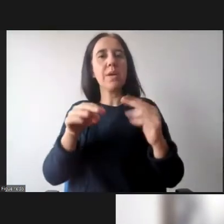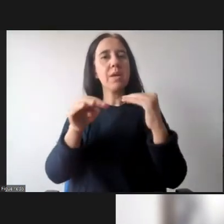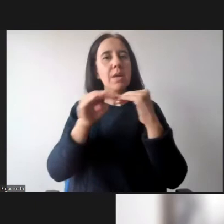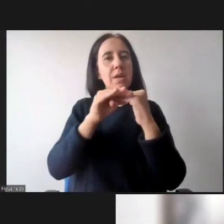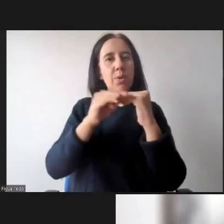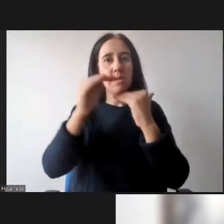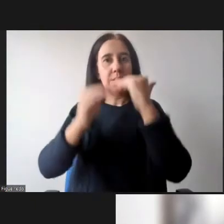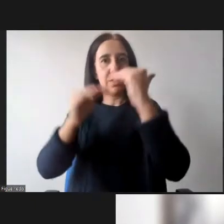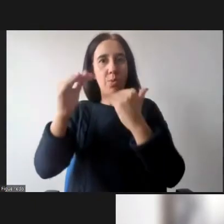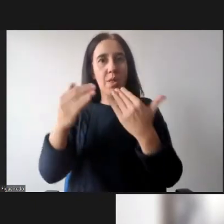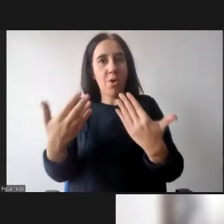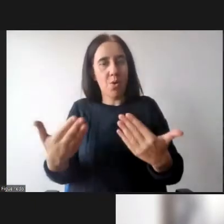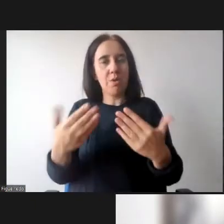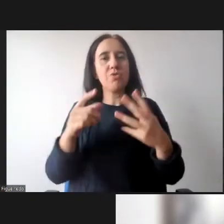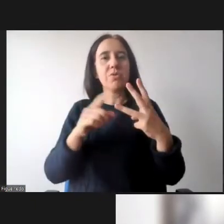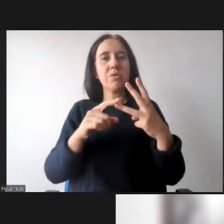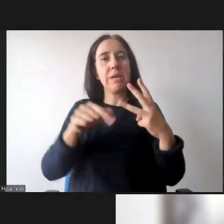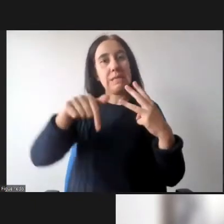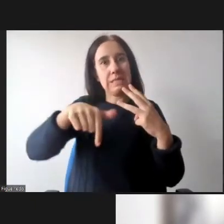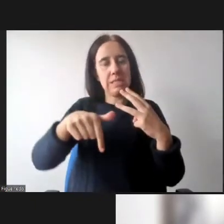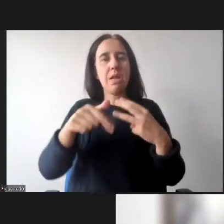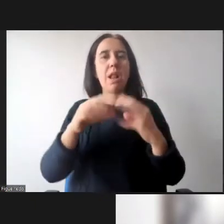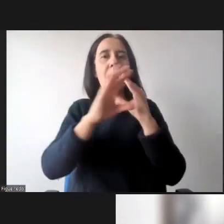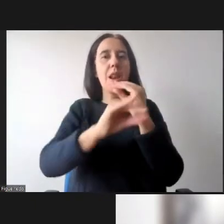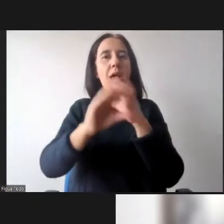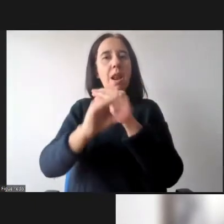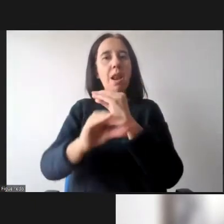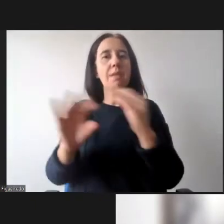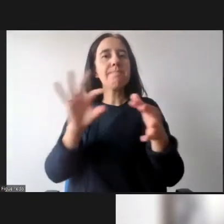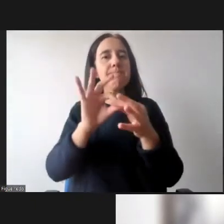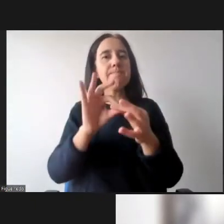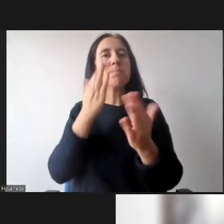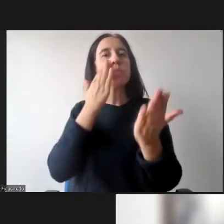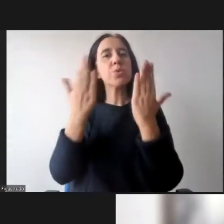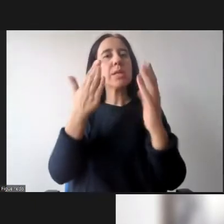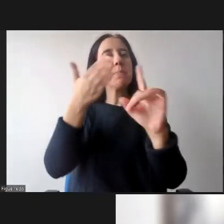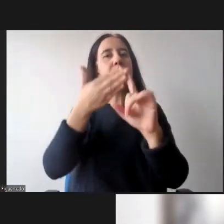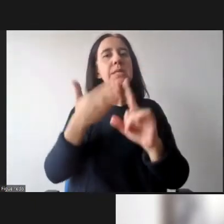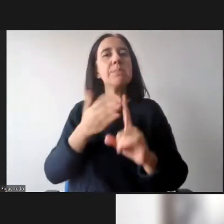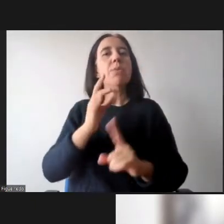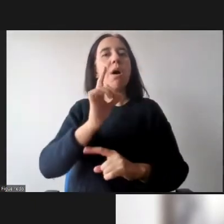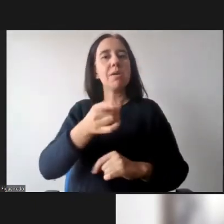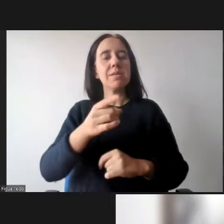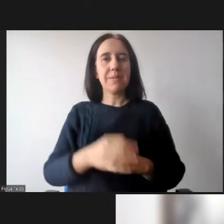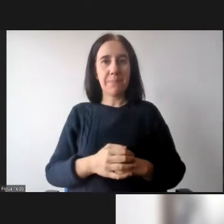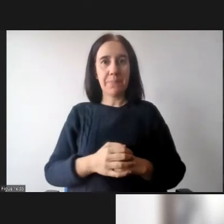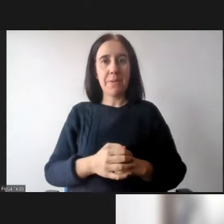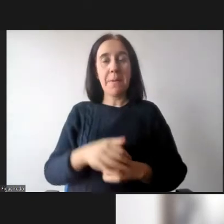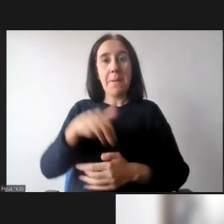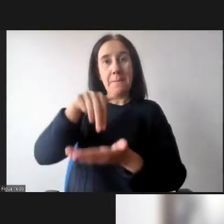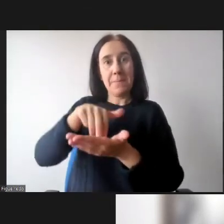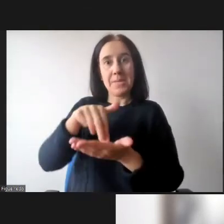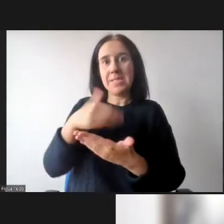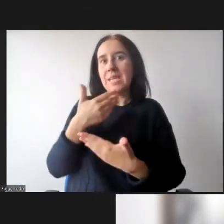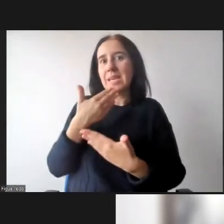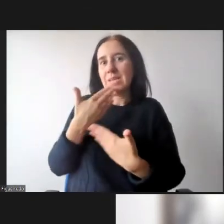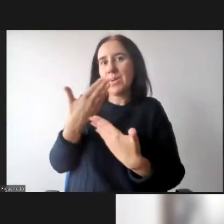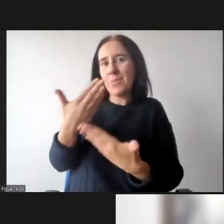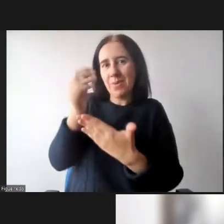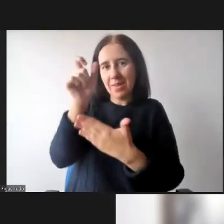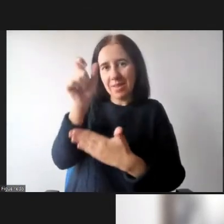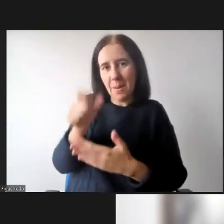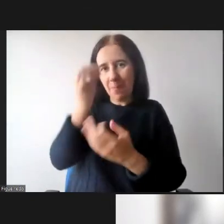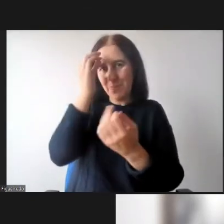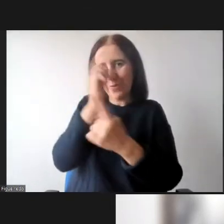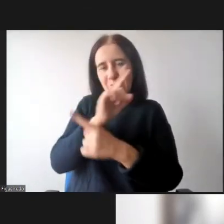hoje teremos então aqui uma conversa sobre o princípio da proporcionalidade. Agradeço muito a presença da professora Anabela Leão. A